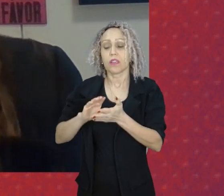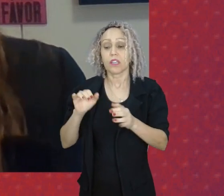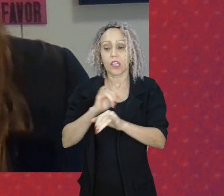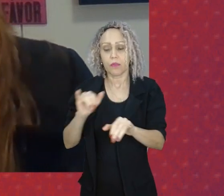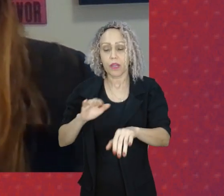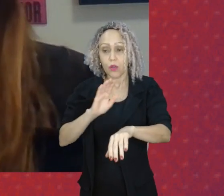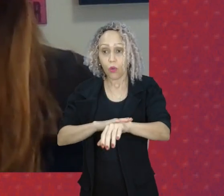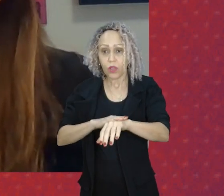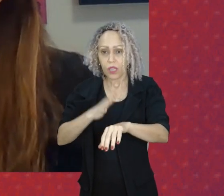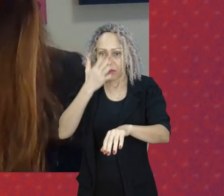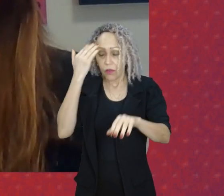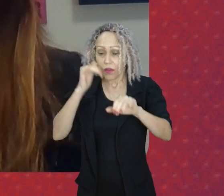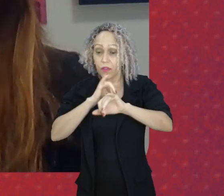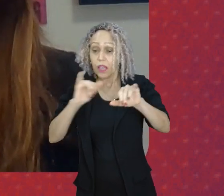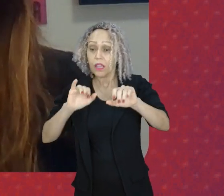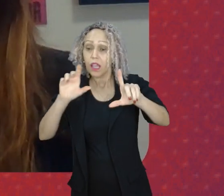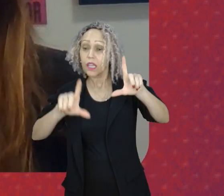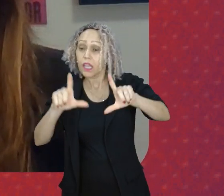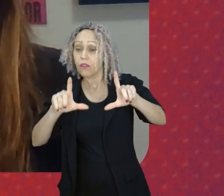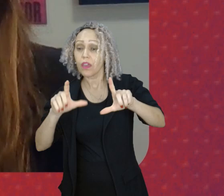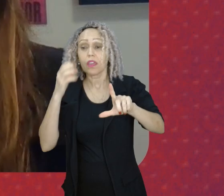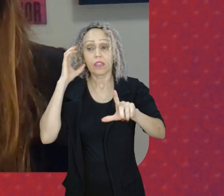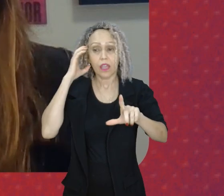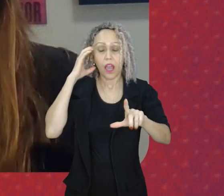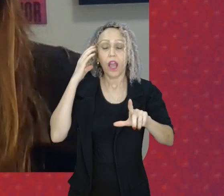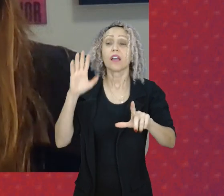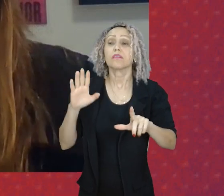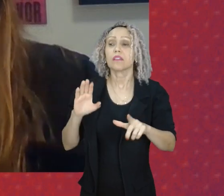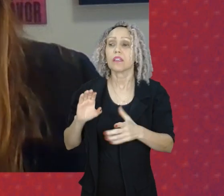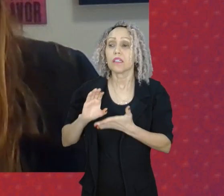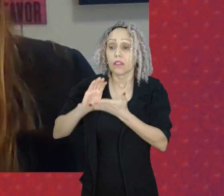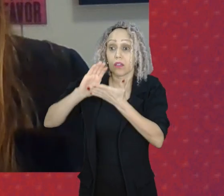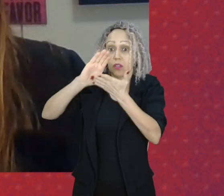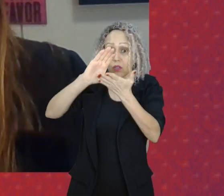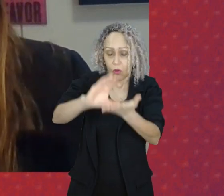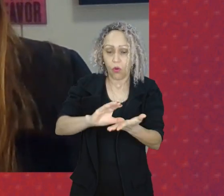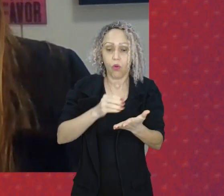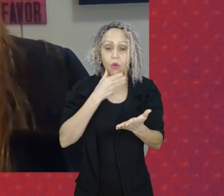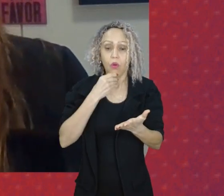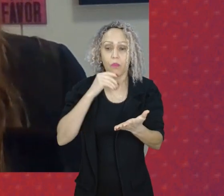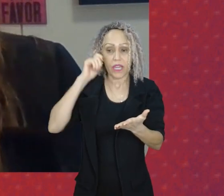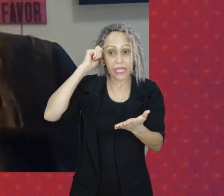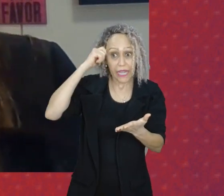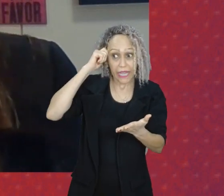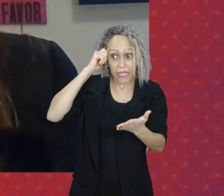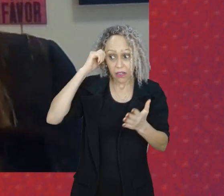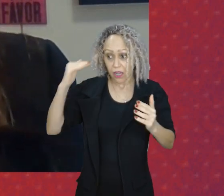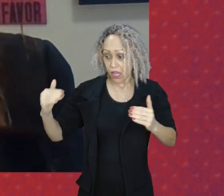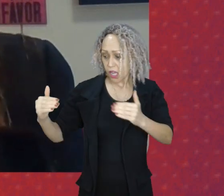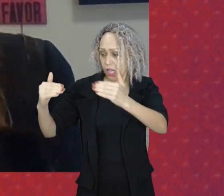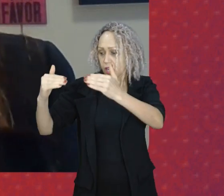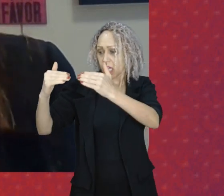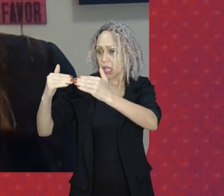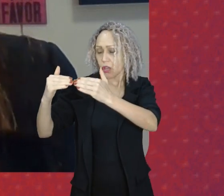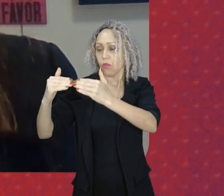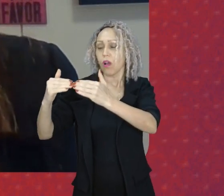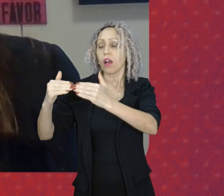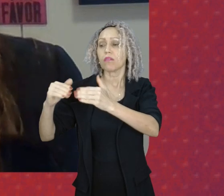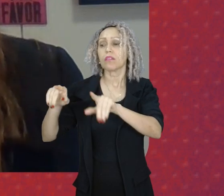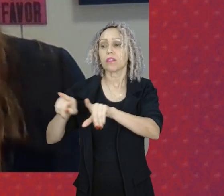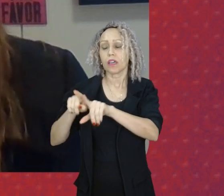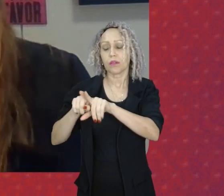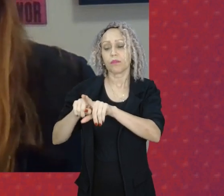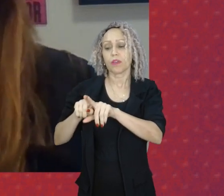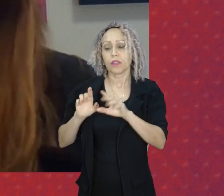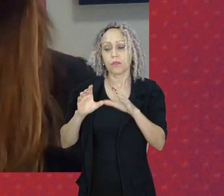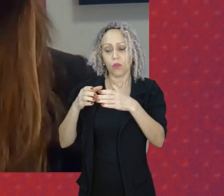rádio e TV devem ser destinados ao custeio das candidaturas de homens negros na exata proporção das candidaturas apresentadas pelas agremiações.